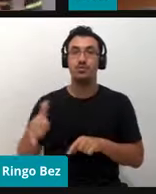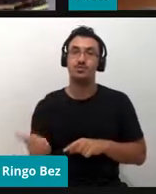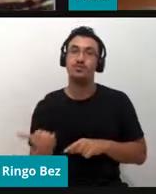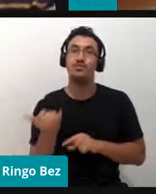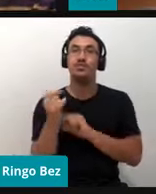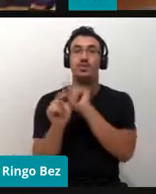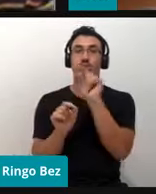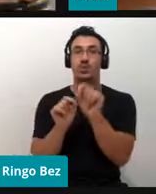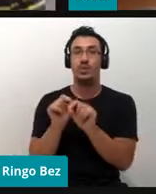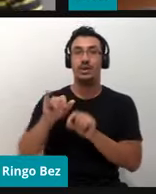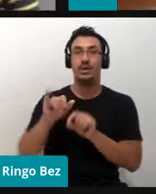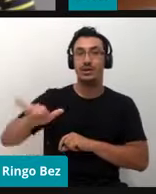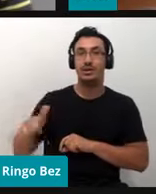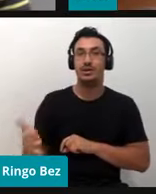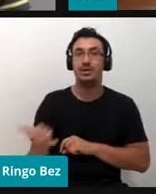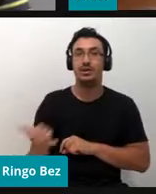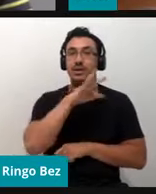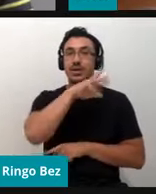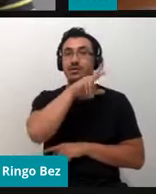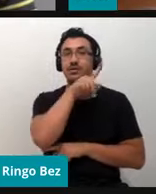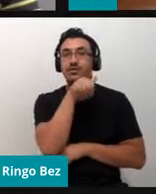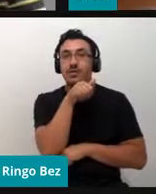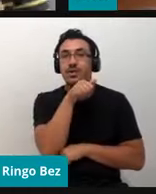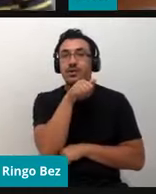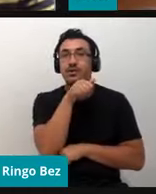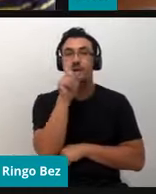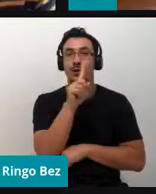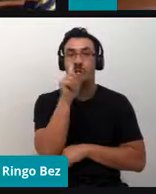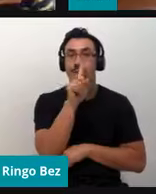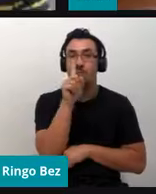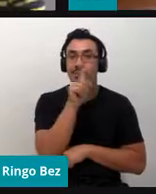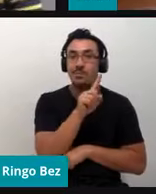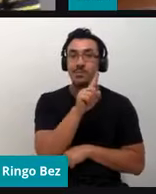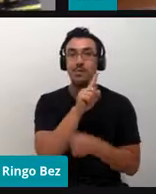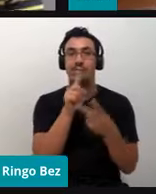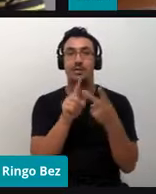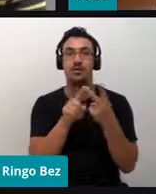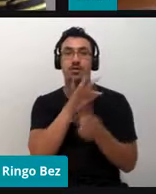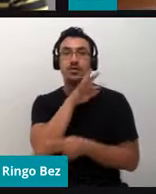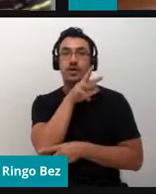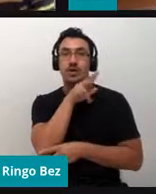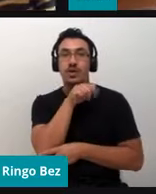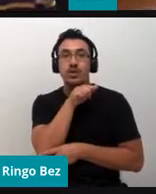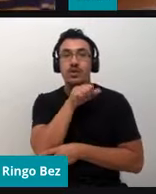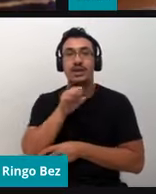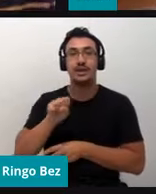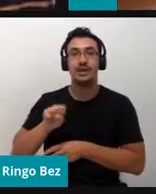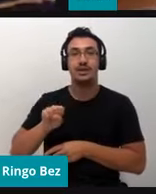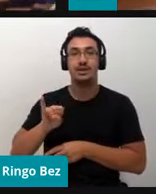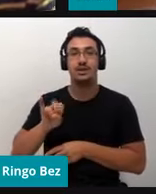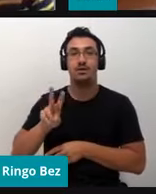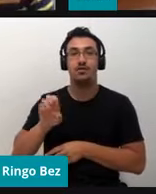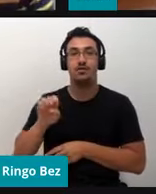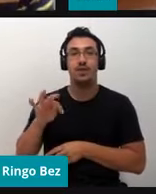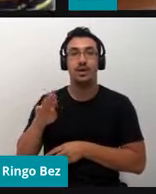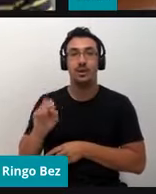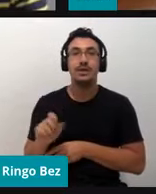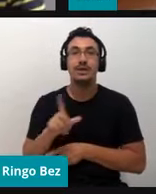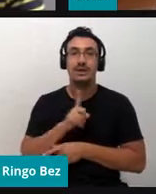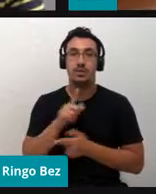onde a fauna silvestre torna-se vulnerável, a fauna silvestre está carregada de